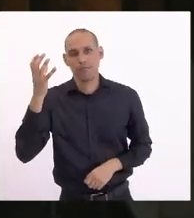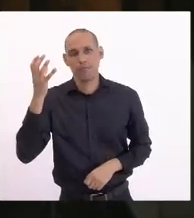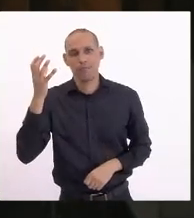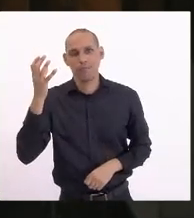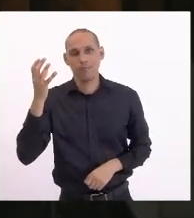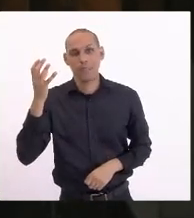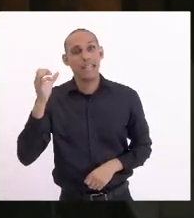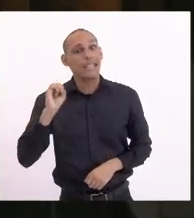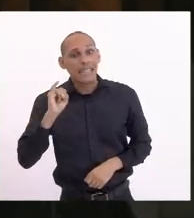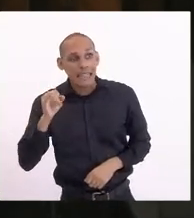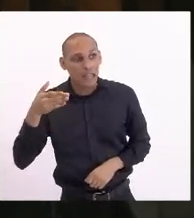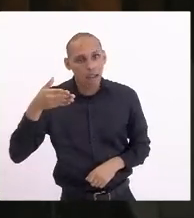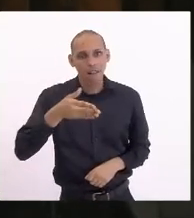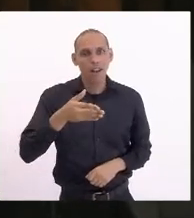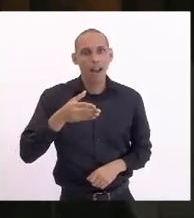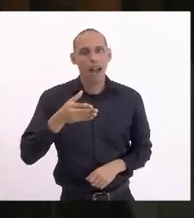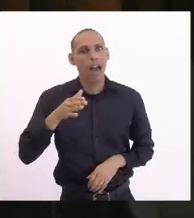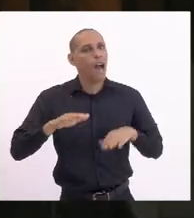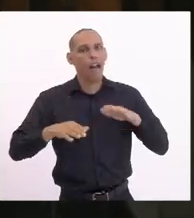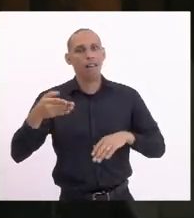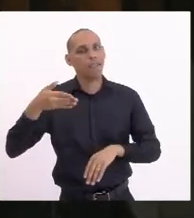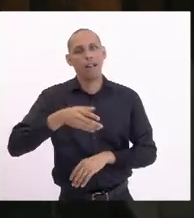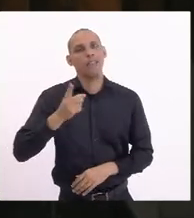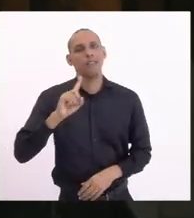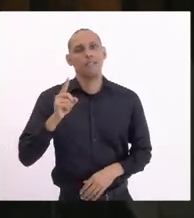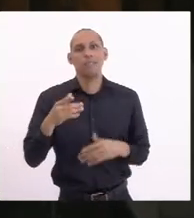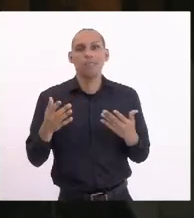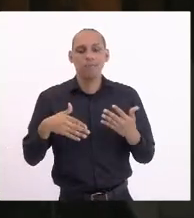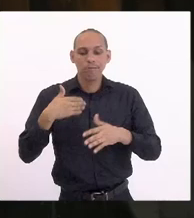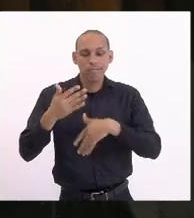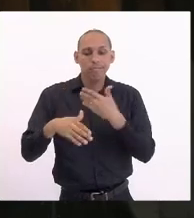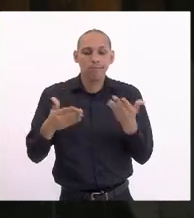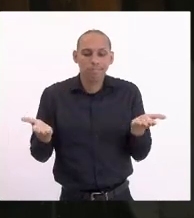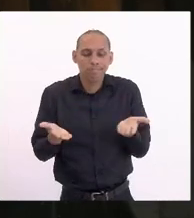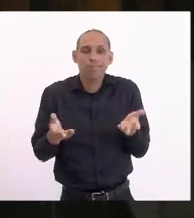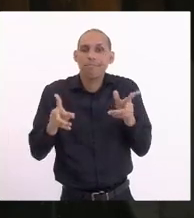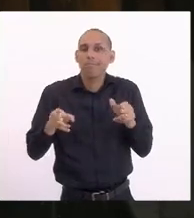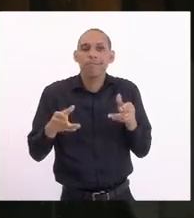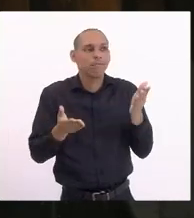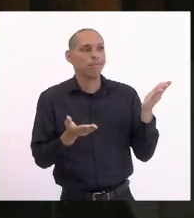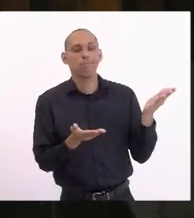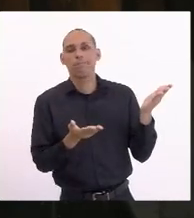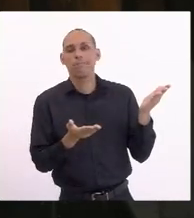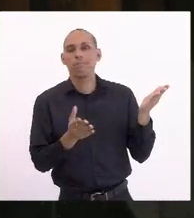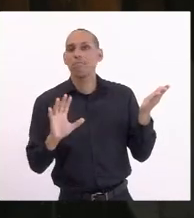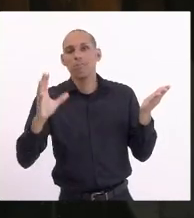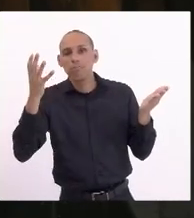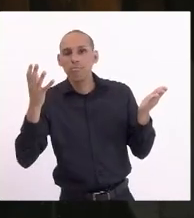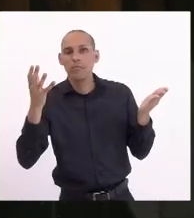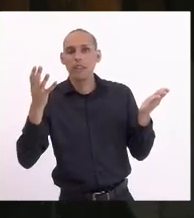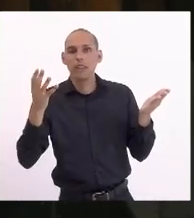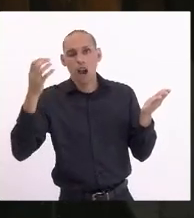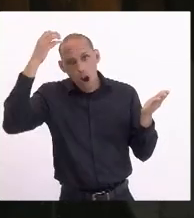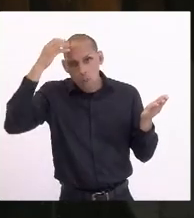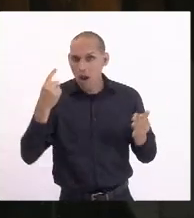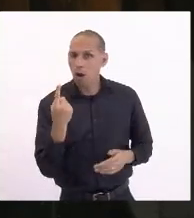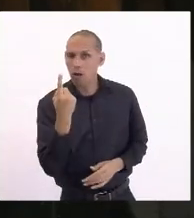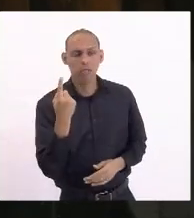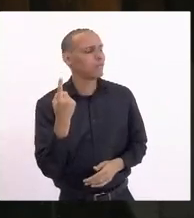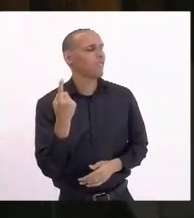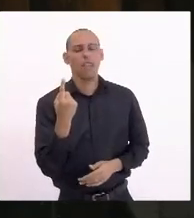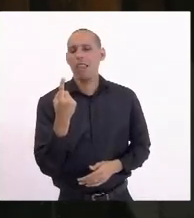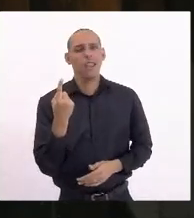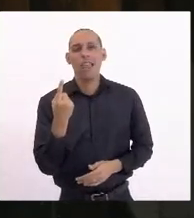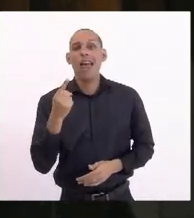quando aparece, é que leva a isso tudo. Então, não é um culpado específico, há uma falha